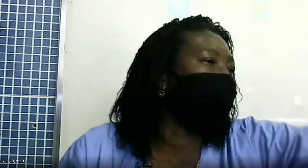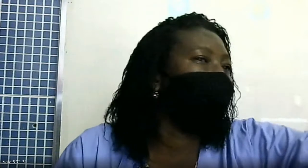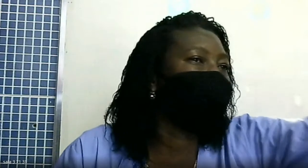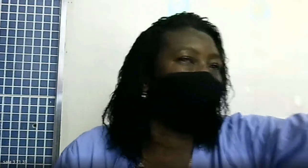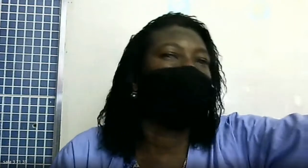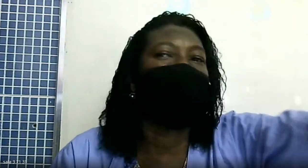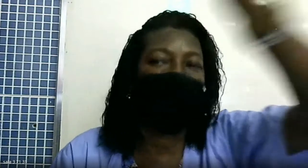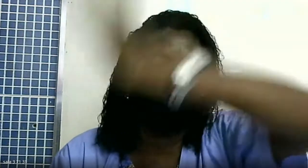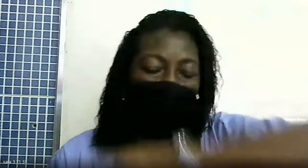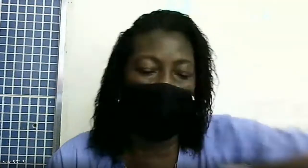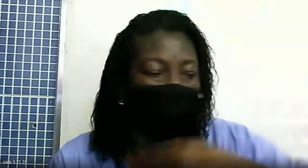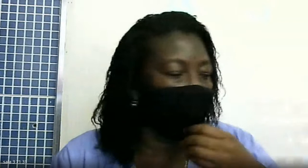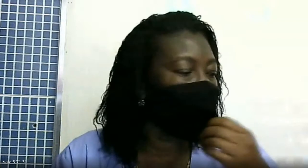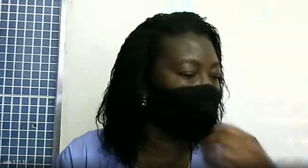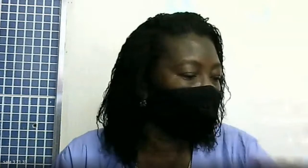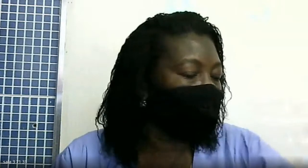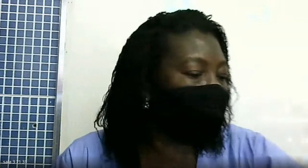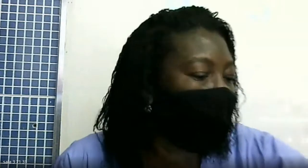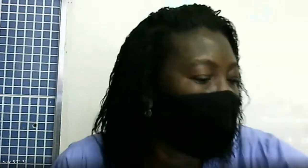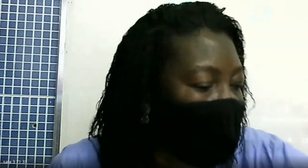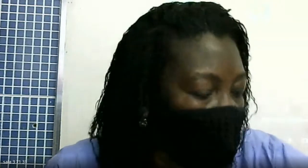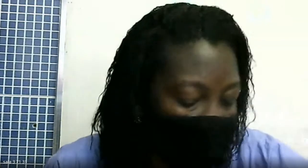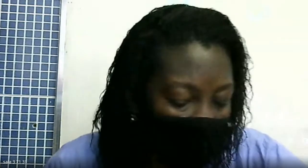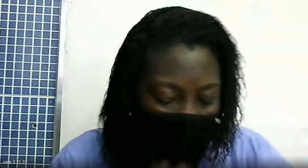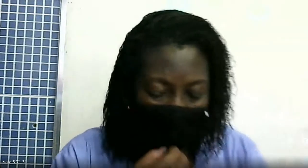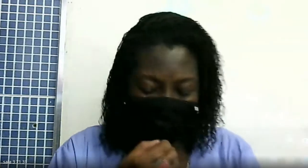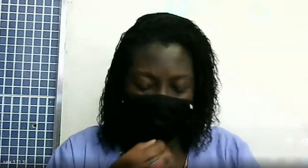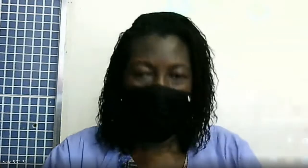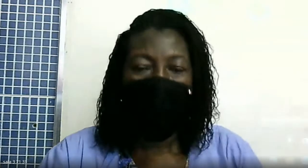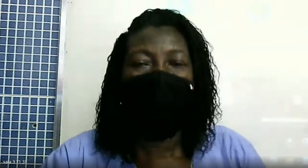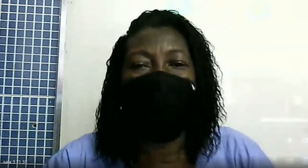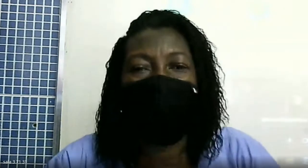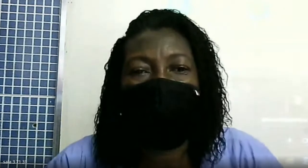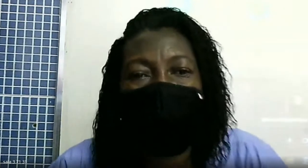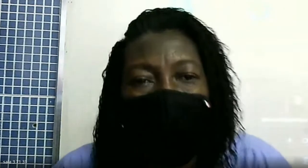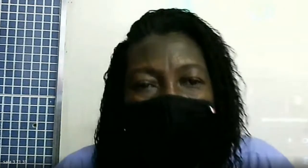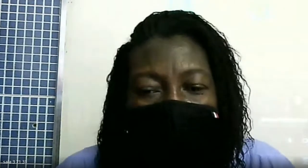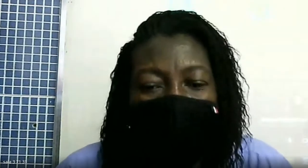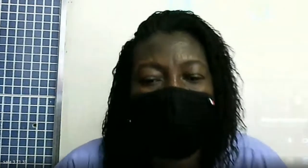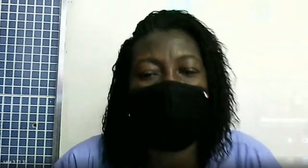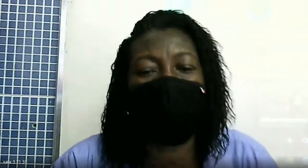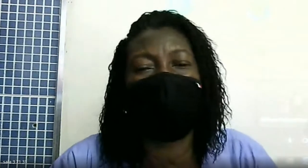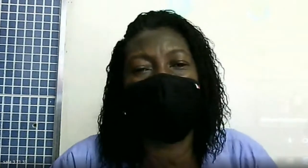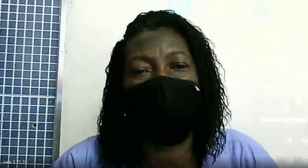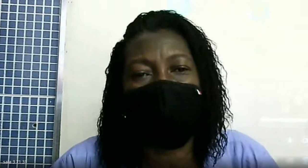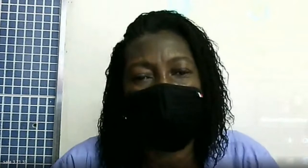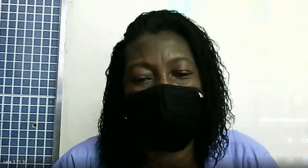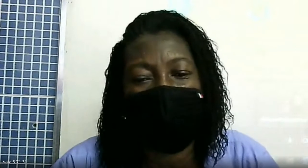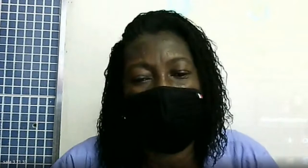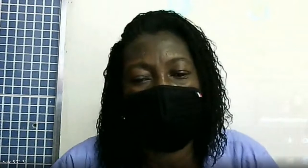vai para essa, até chegar ao fim e me entrega aqui, tá bom? Bom, então eu